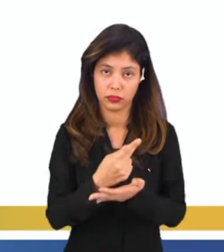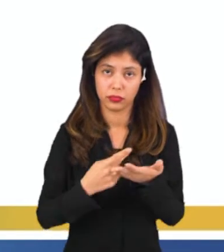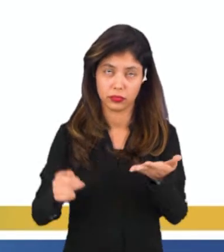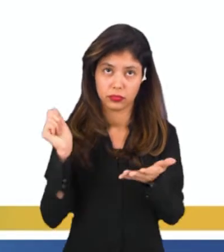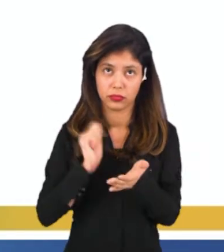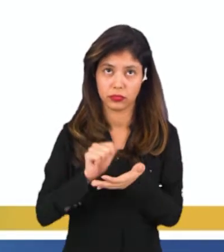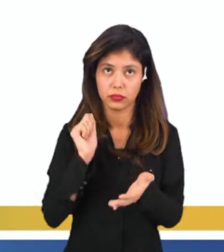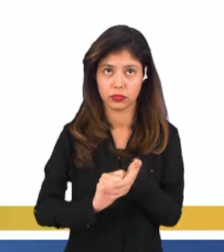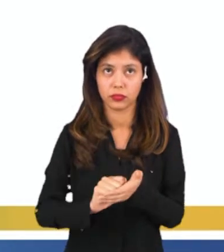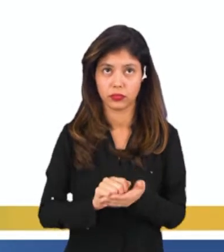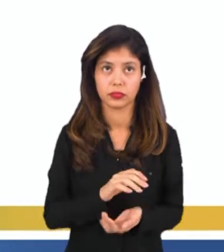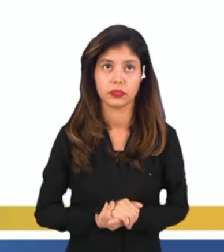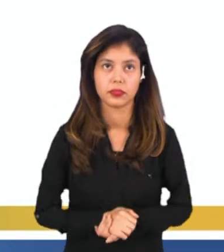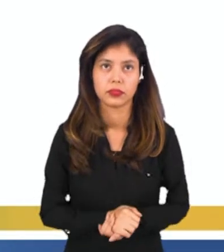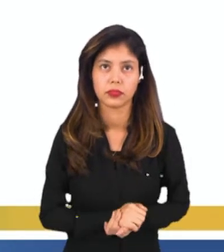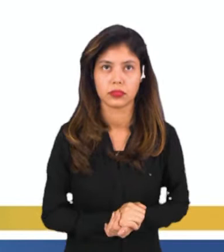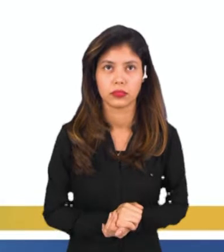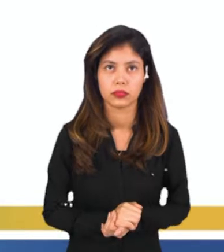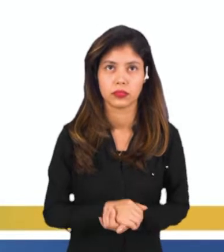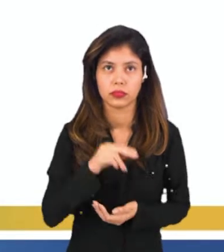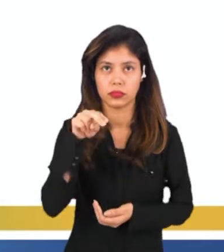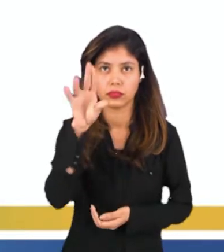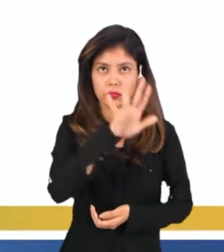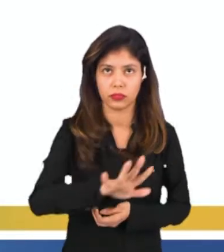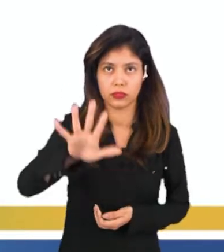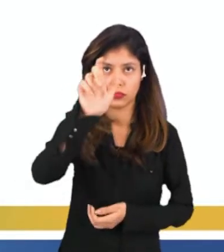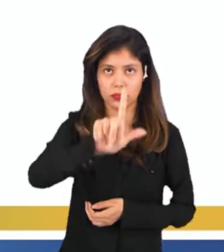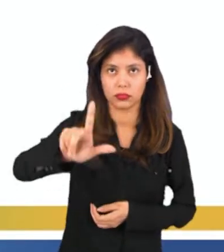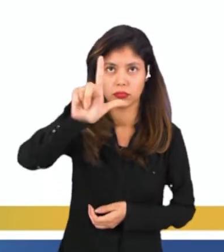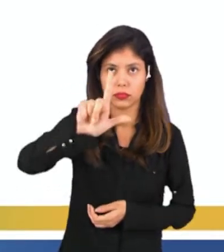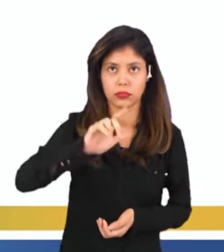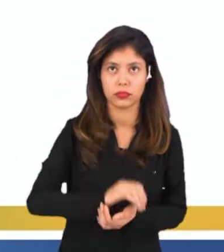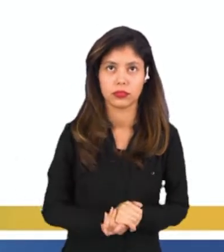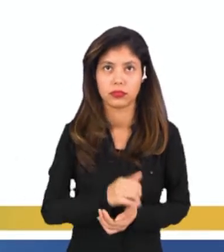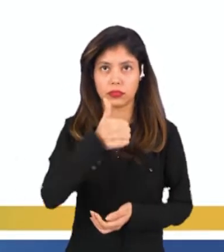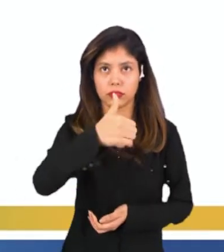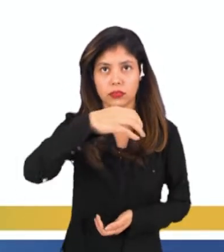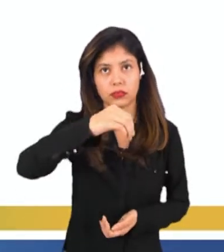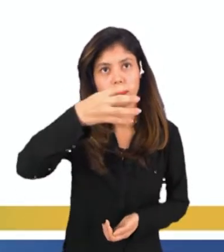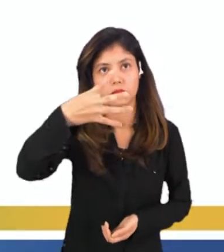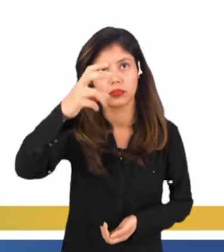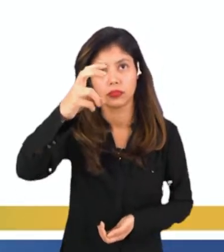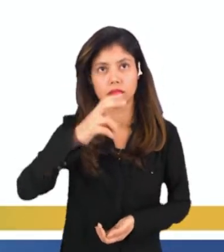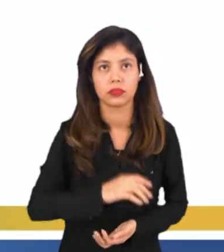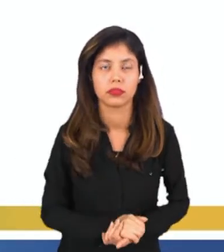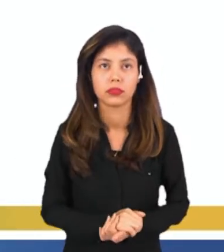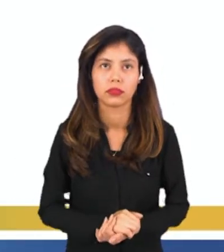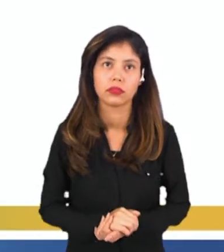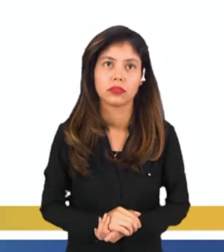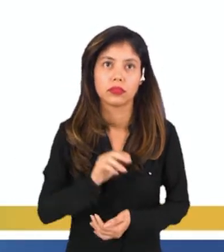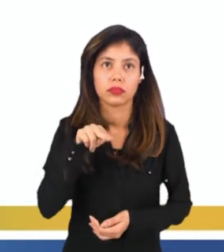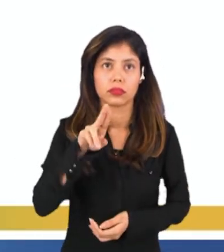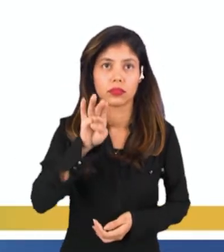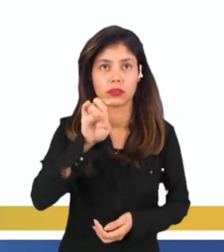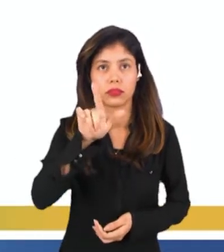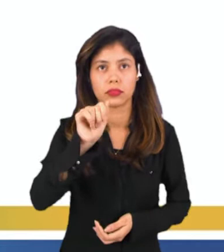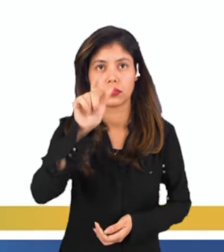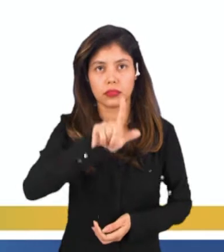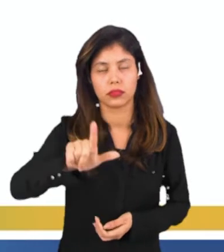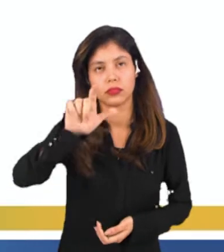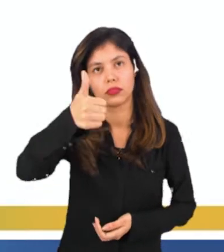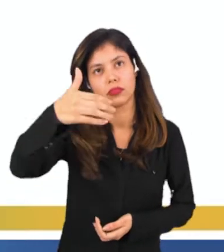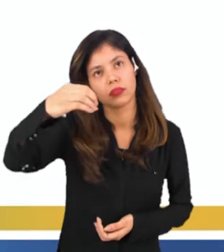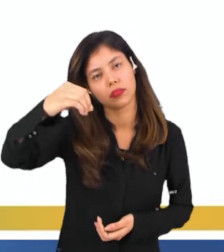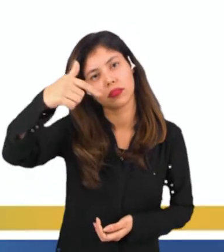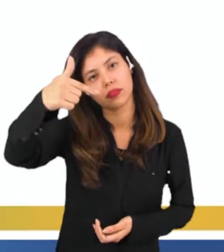y escritor. Premios, Premio Nacional de Literatura de Chile en 1945 y Nobel de la Literatura